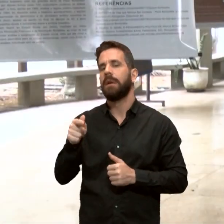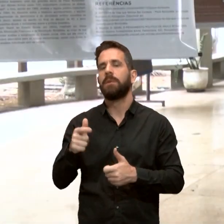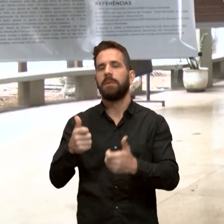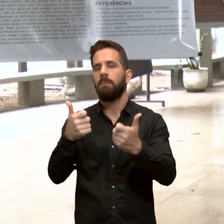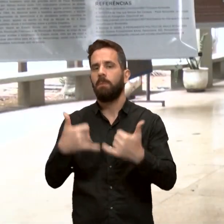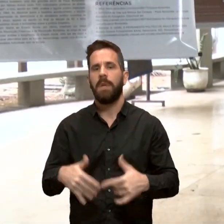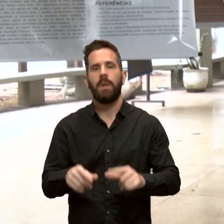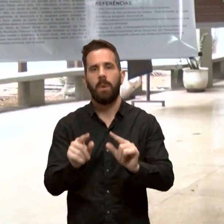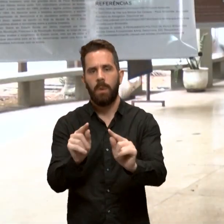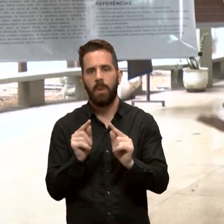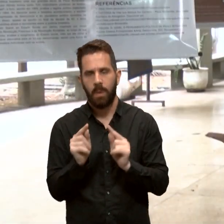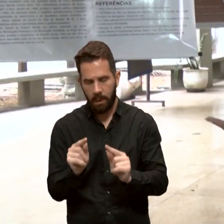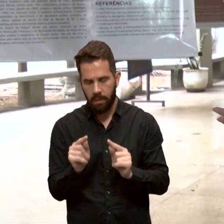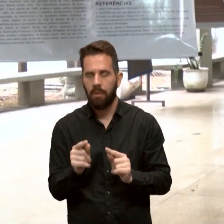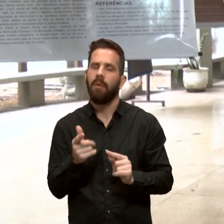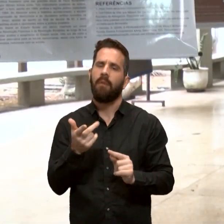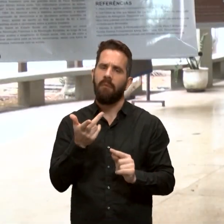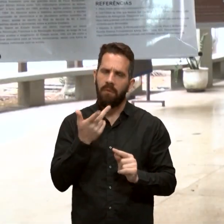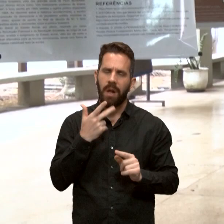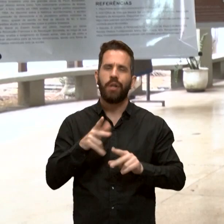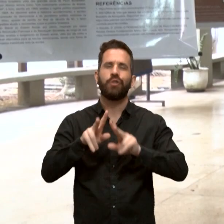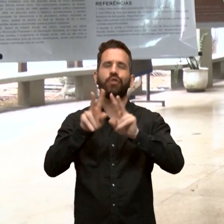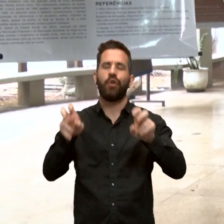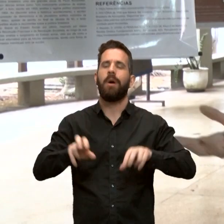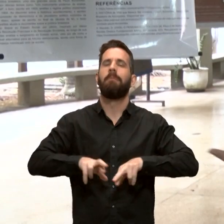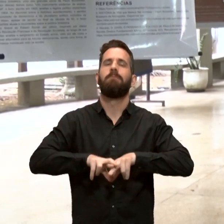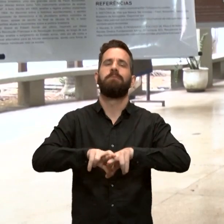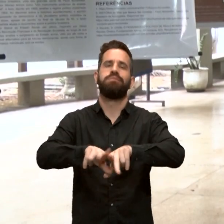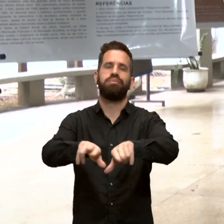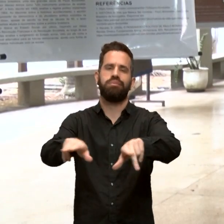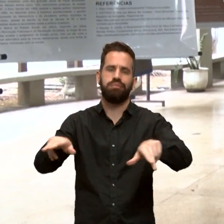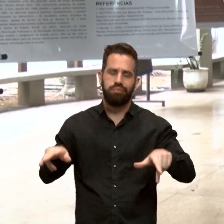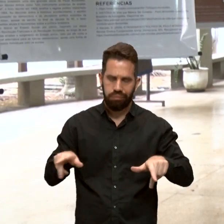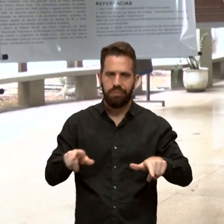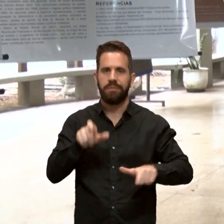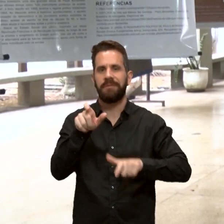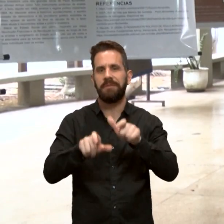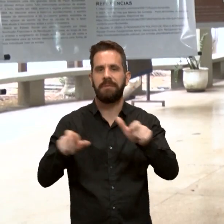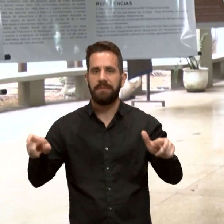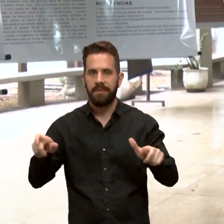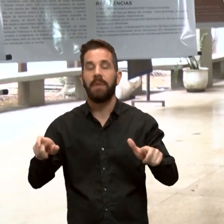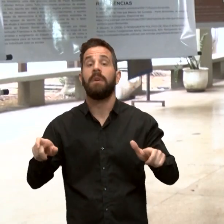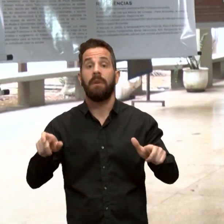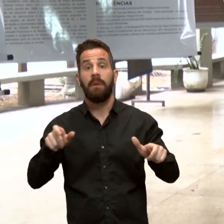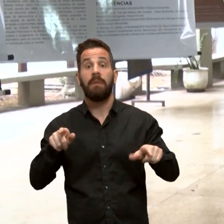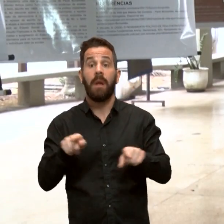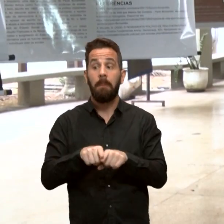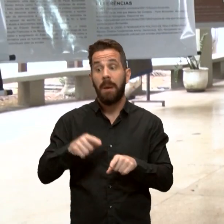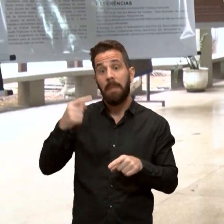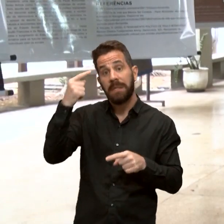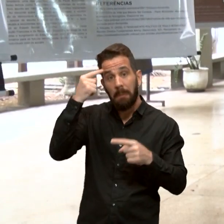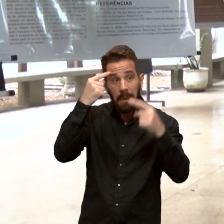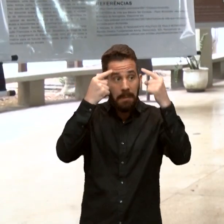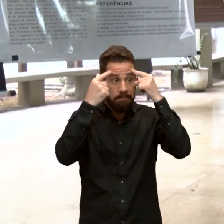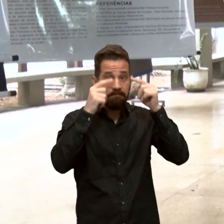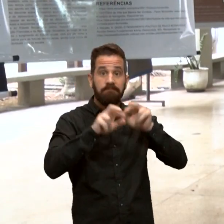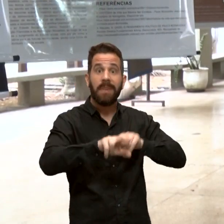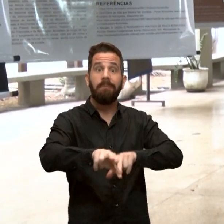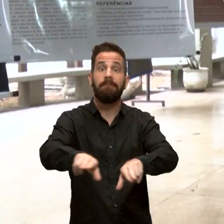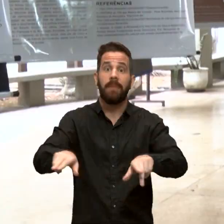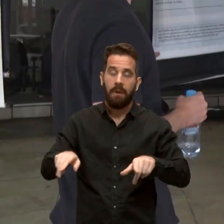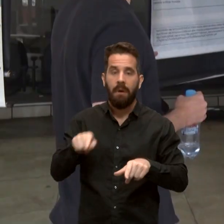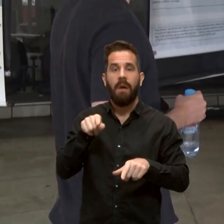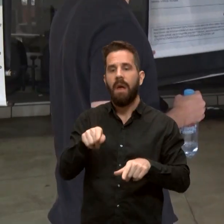a pluralidade entre as pessoas, os modos de pensar, então ela prega um respeito